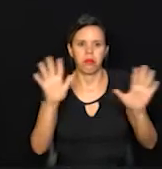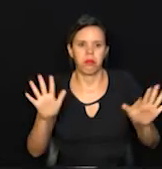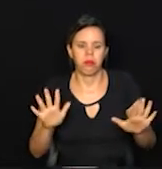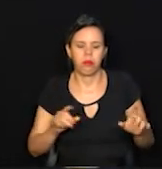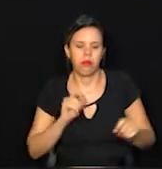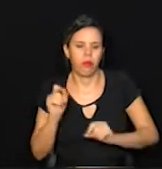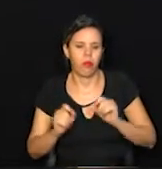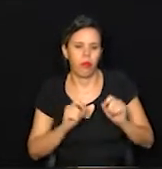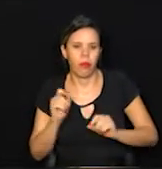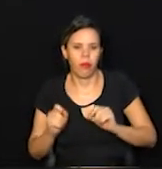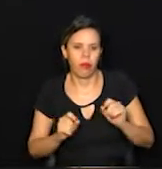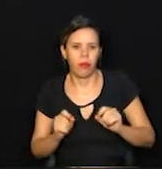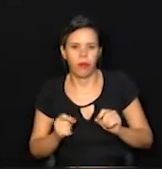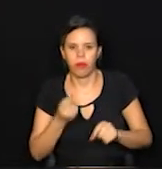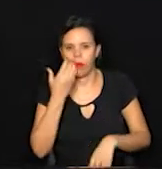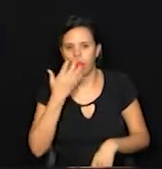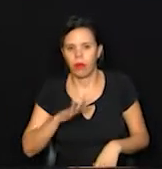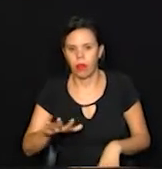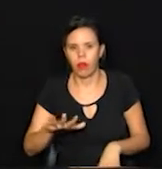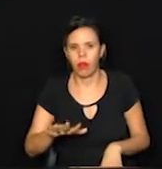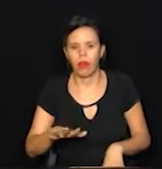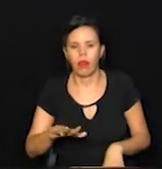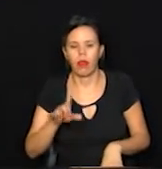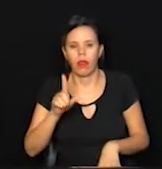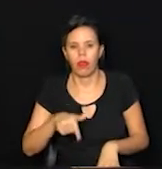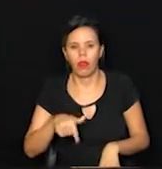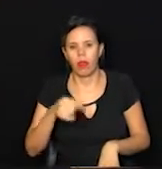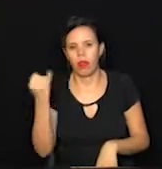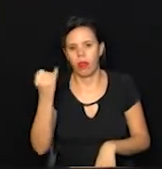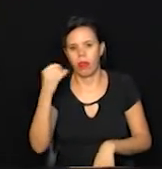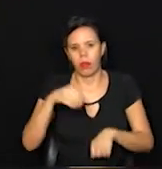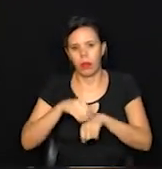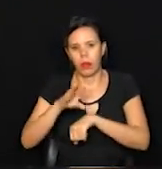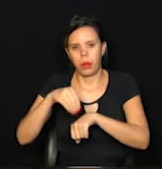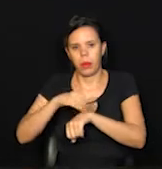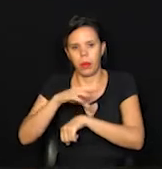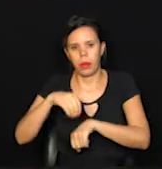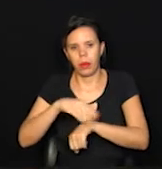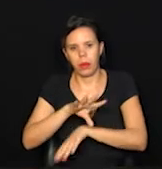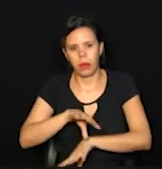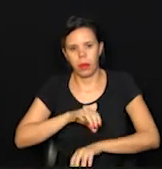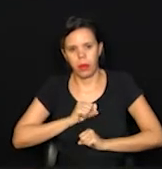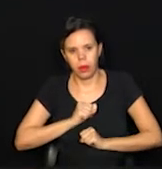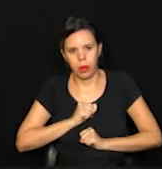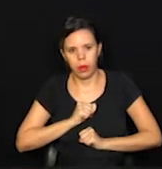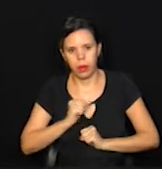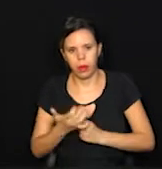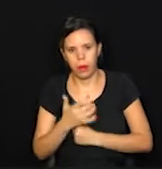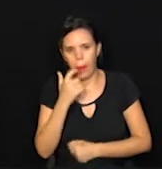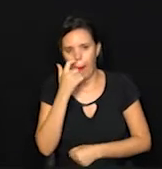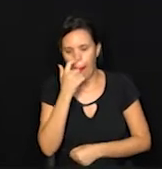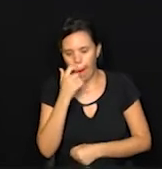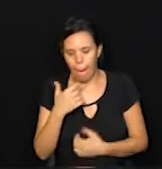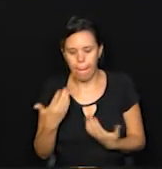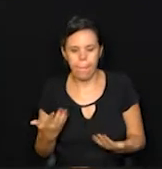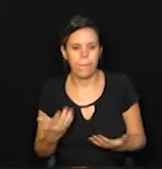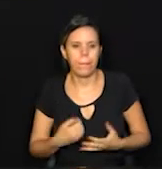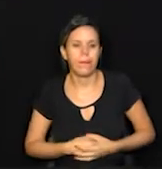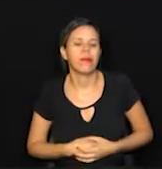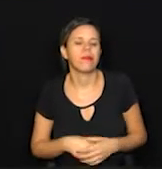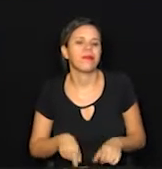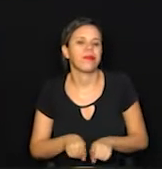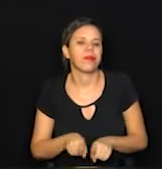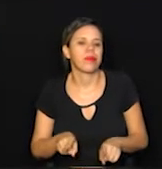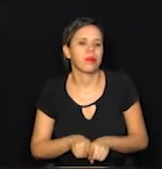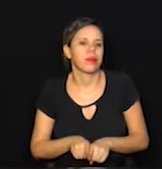de que as crianças fossem fonte importante de transmissão e disseminação da doença. E também de que